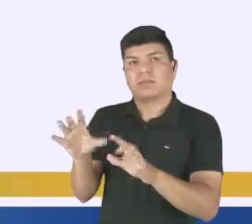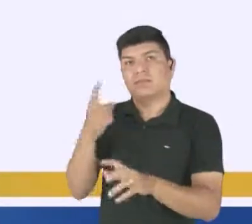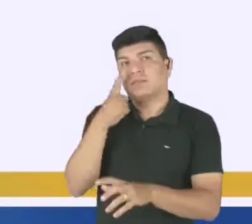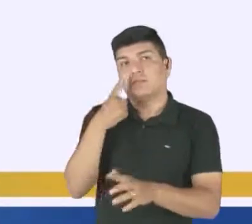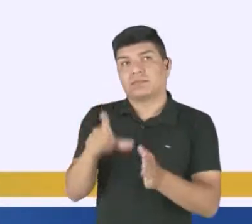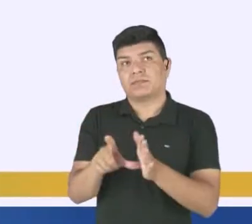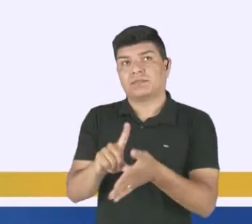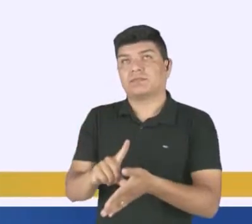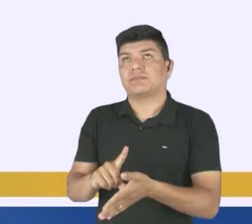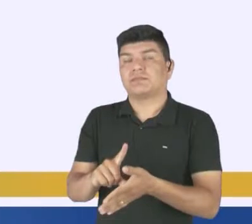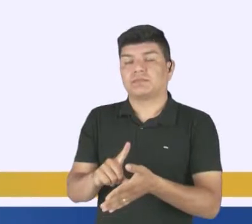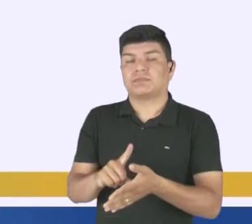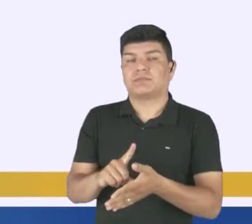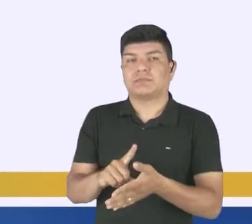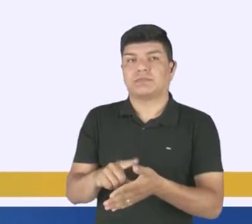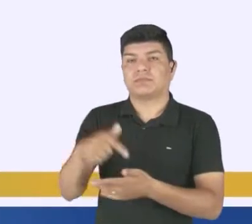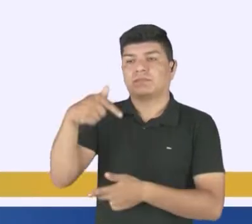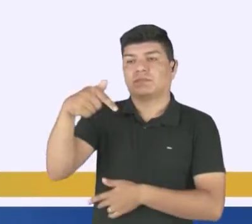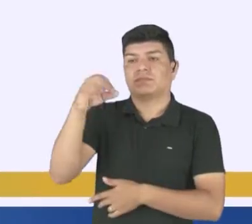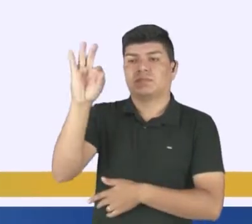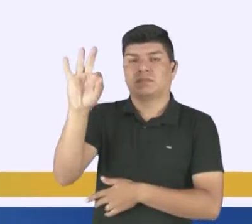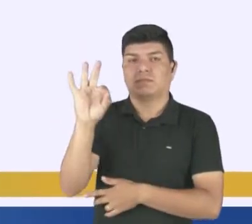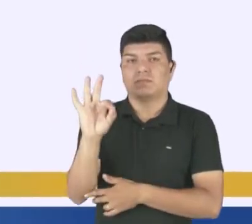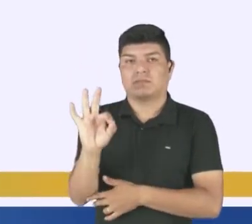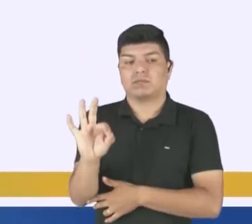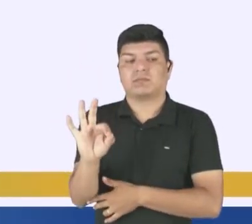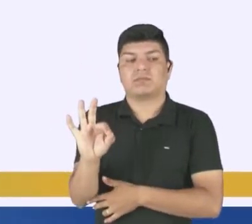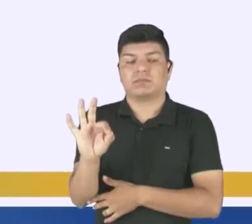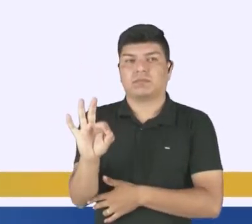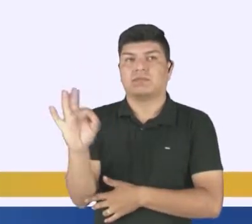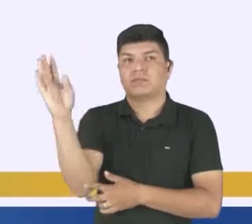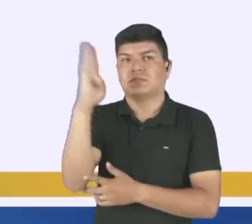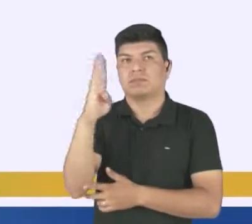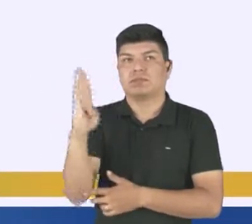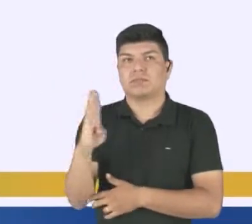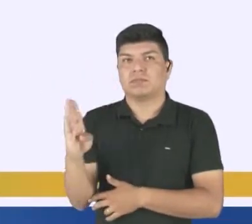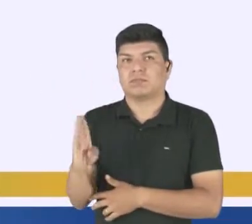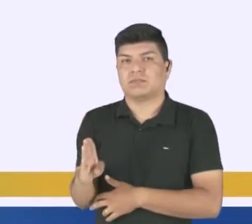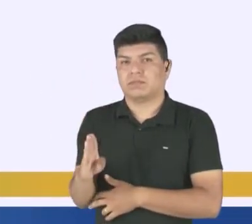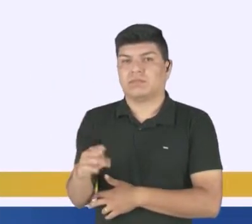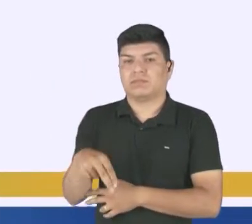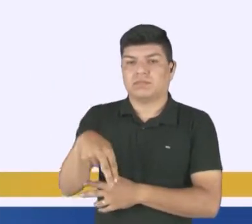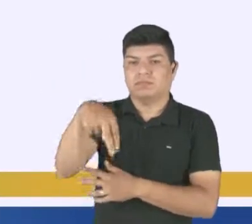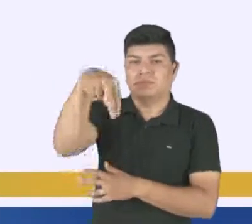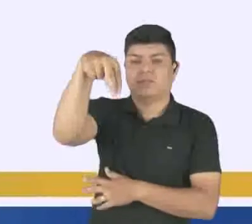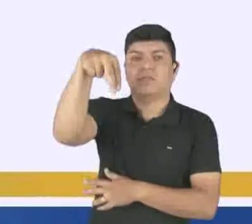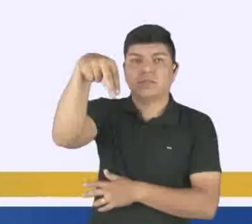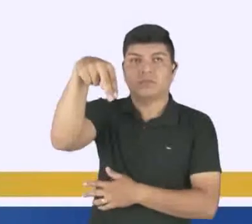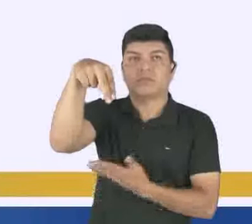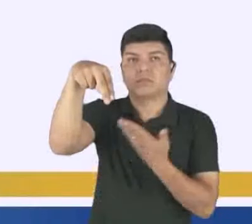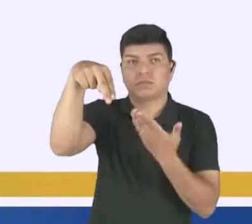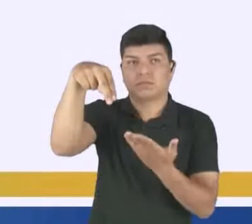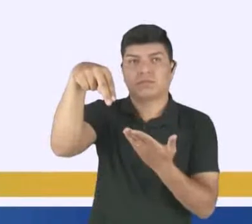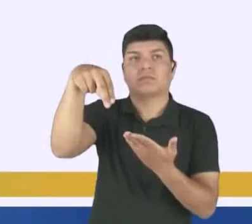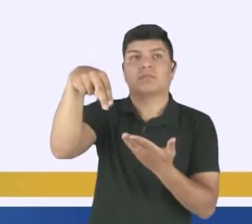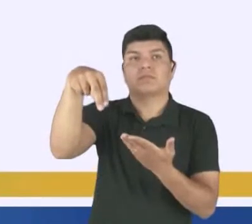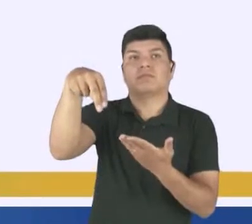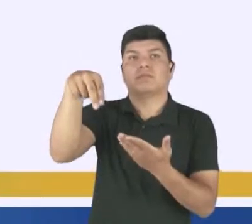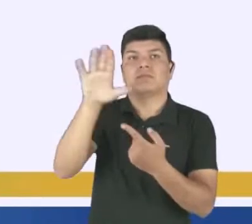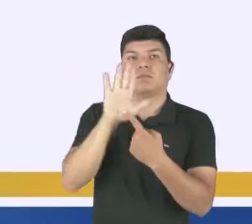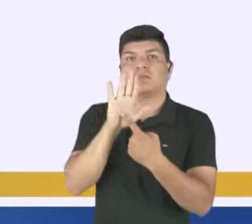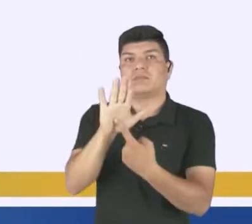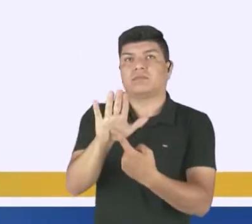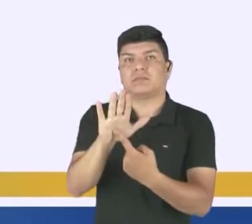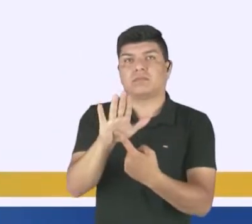vimos anteriormente, os 7% do Brasil que estão no hemisfério norte, então é essa parte que eu estou